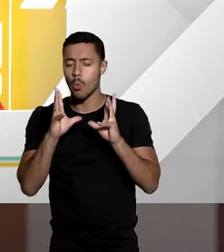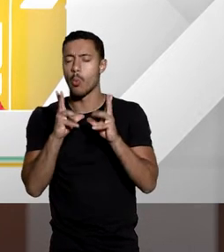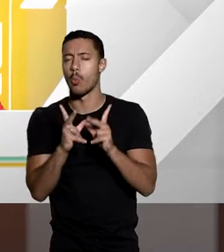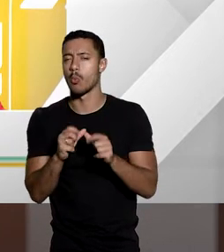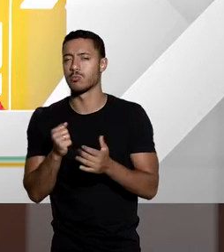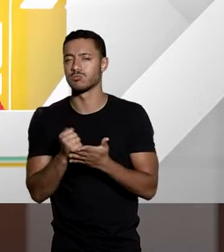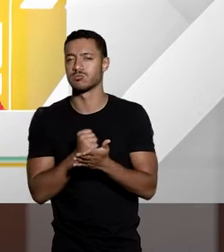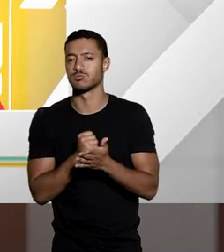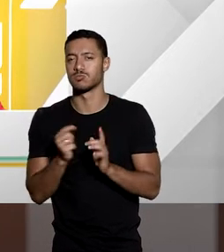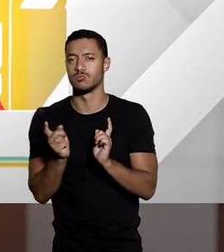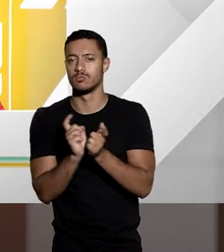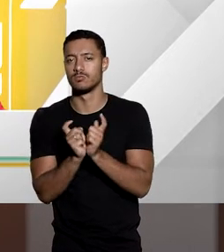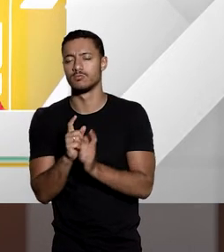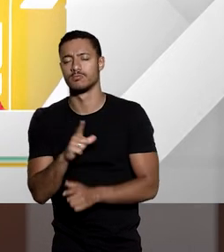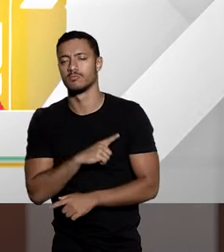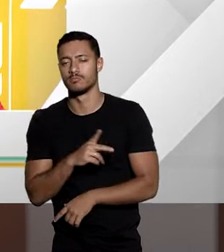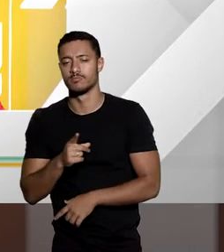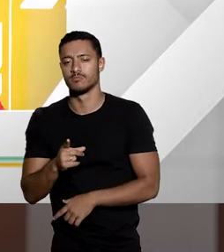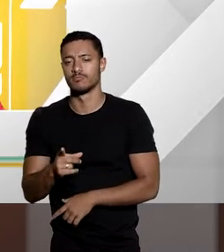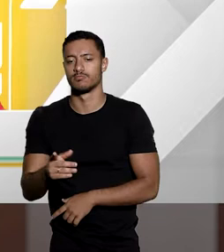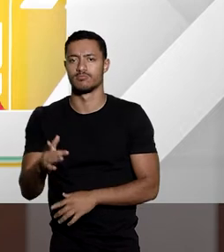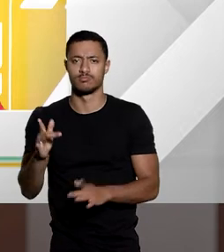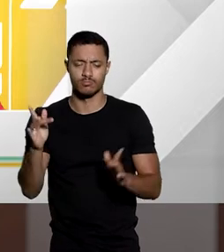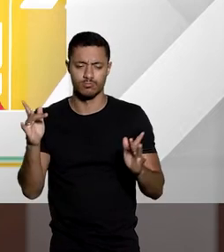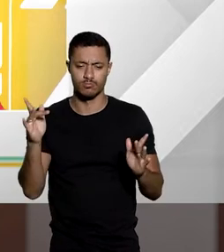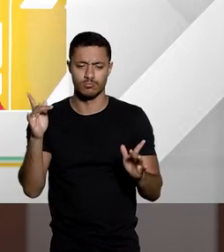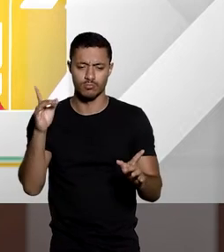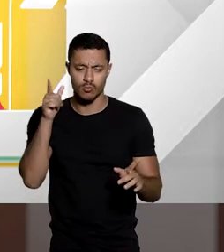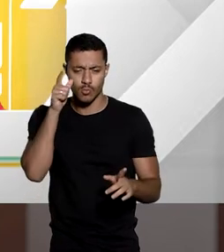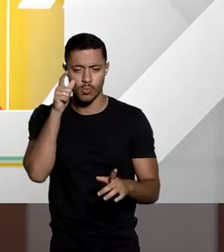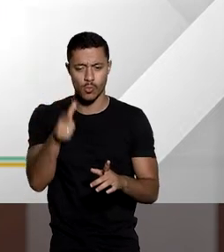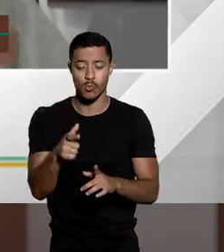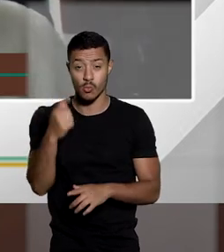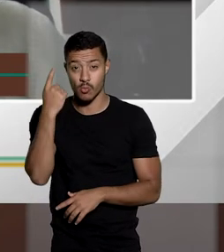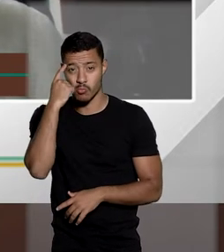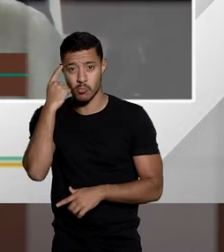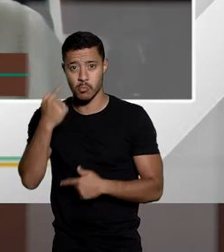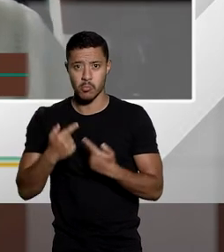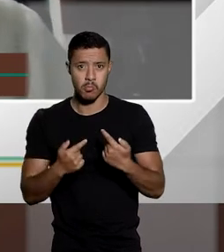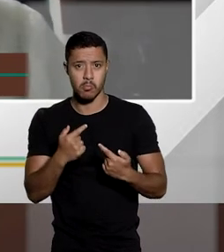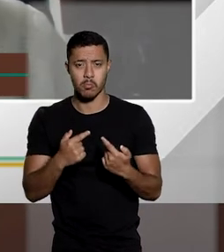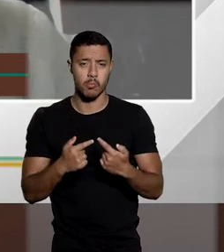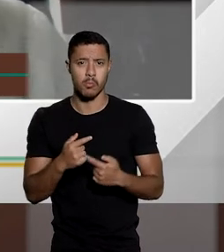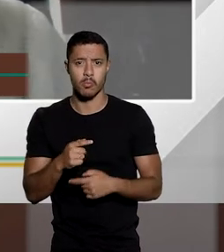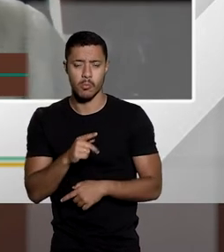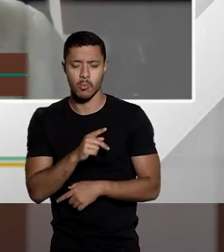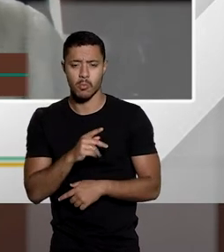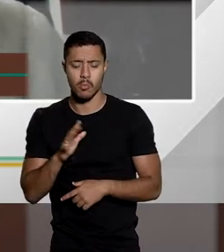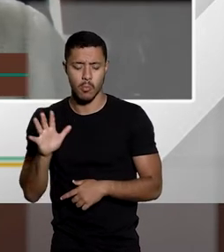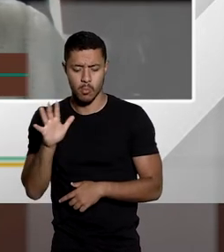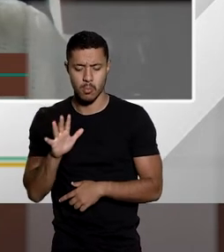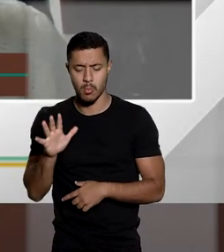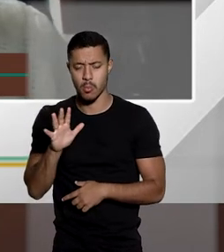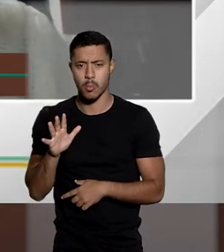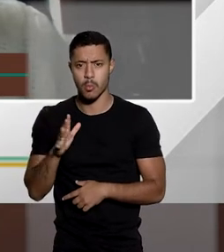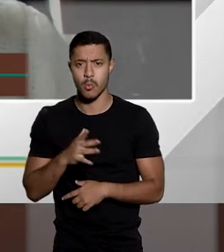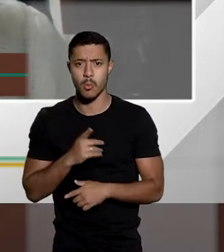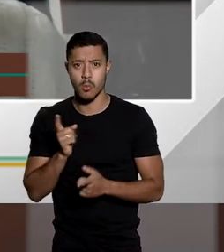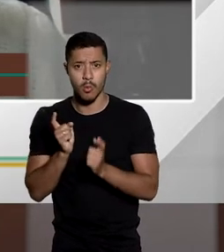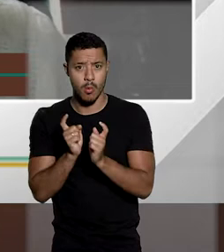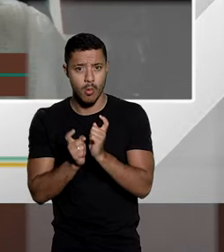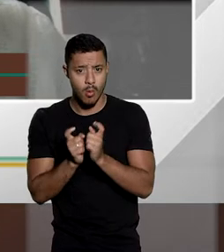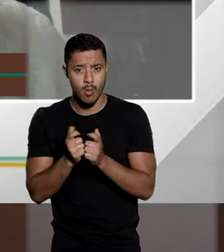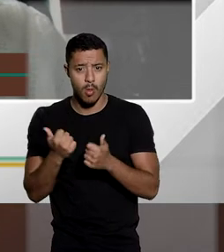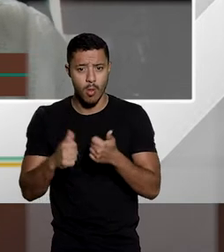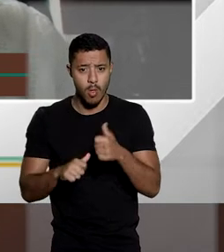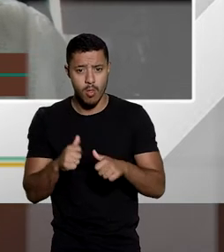contratos administrativos têm sempre uma finalidade de interesse público. O que a administração pública objetiva quando